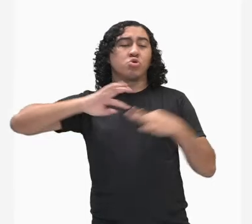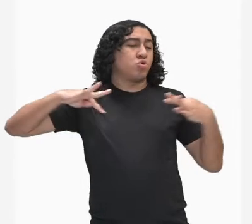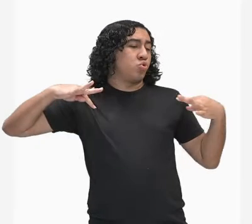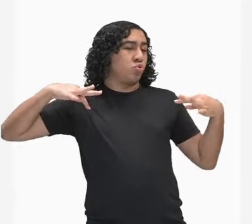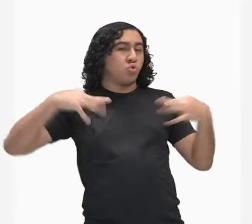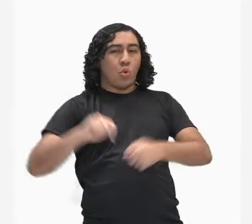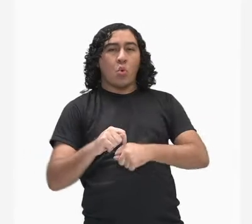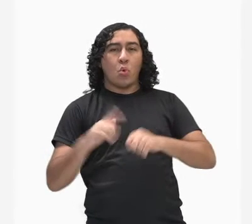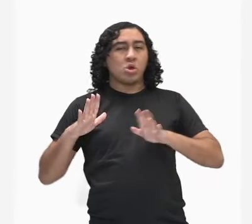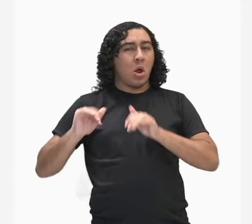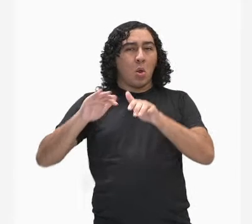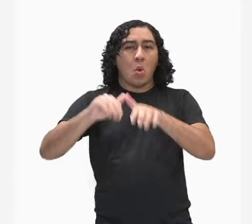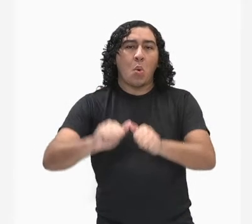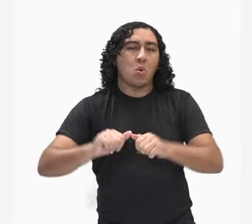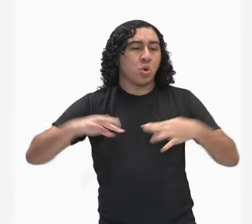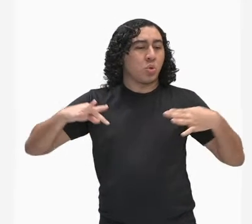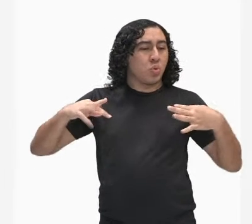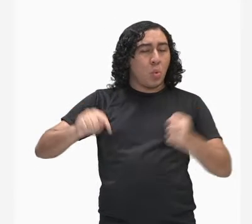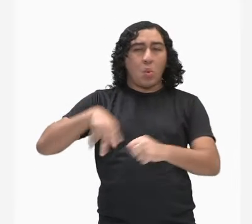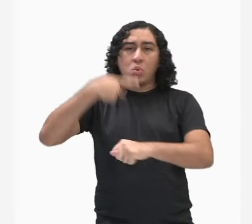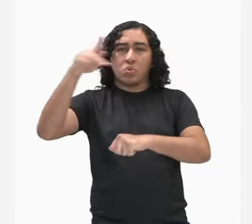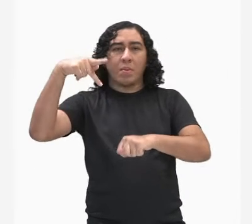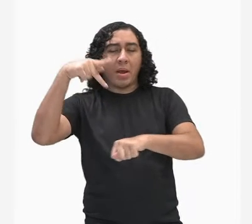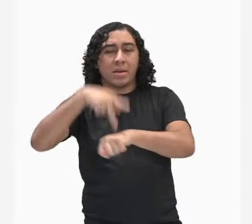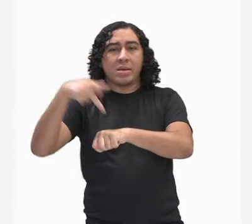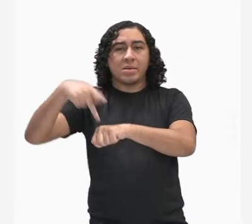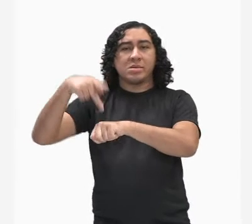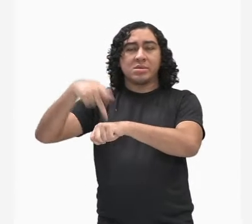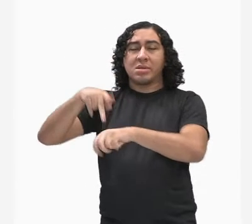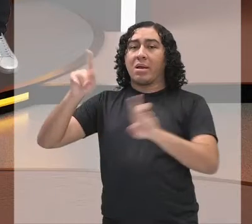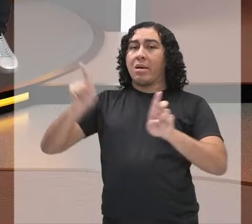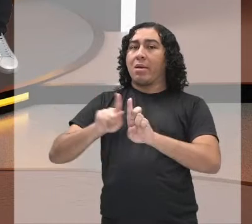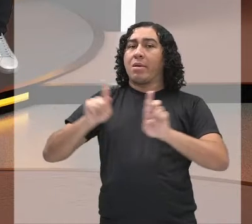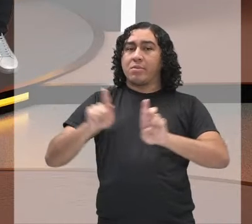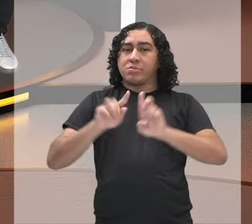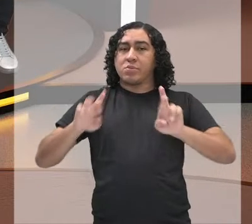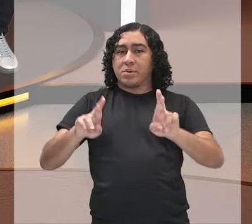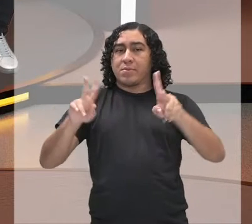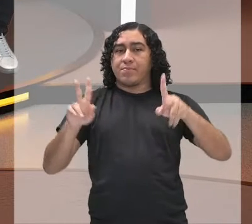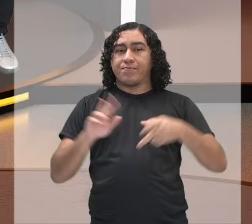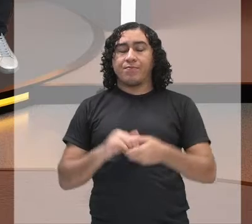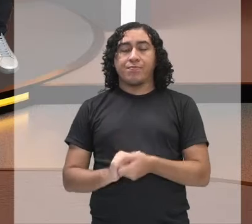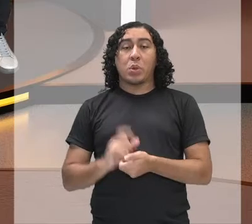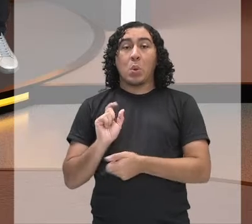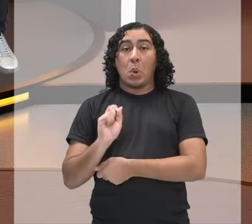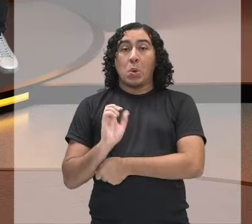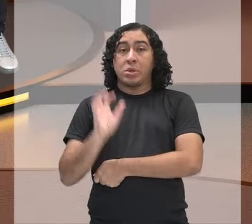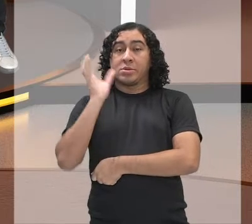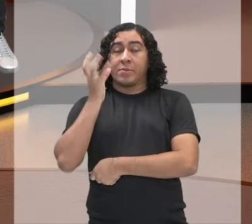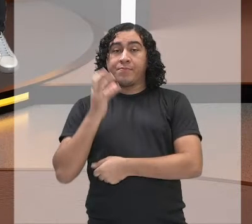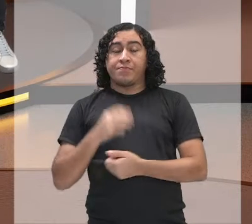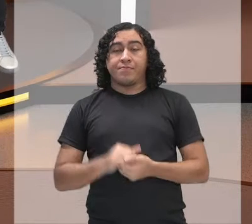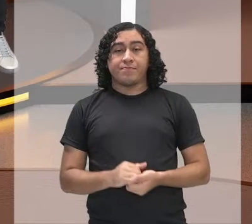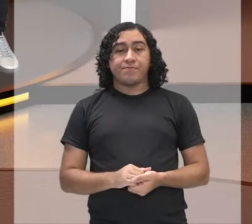as colônias, por todas as províncias, né, brasileiras. Vamos lá, então? O que aconteceu?